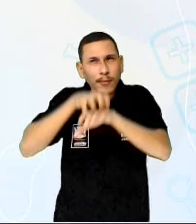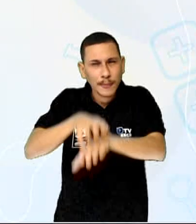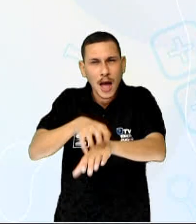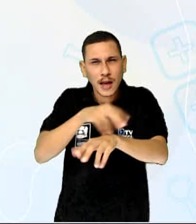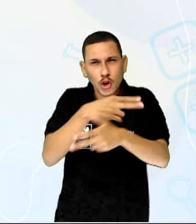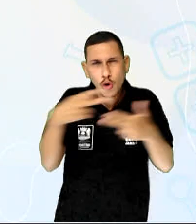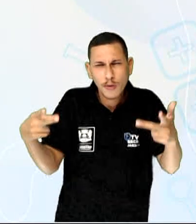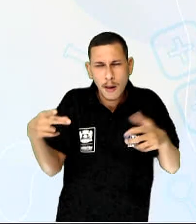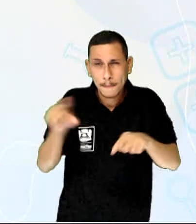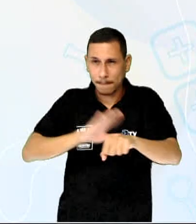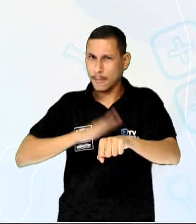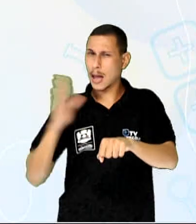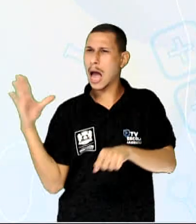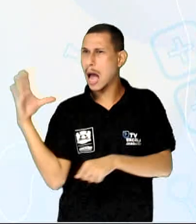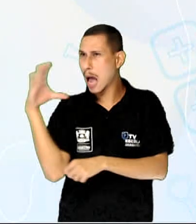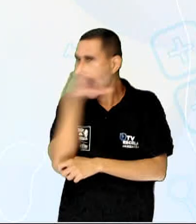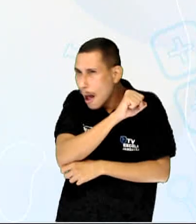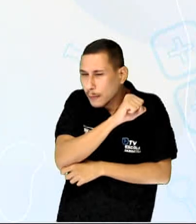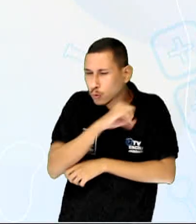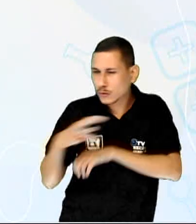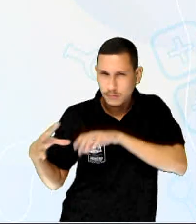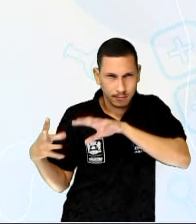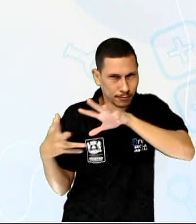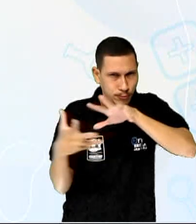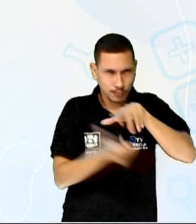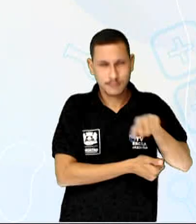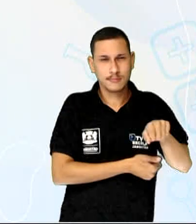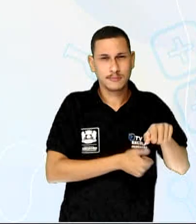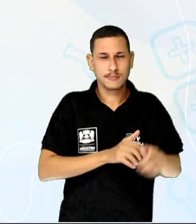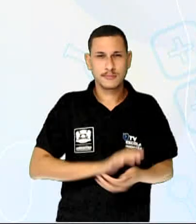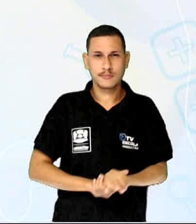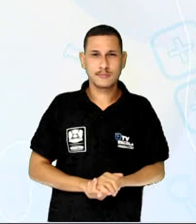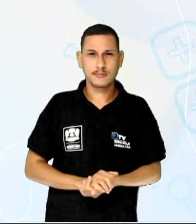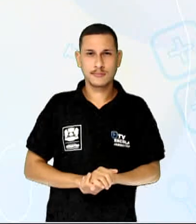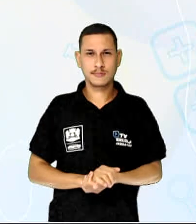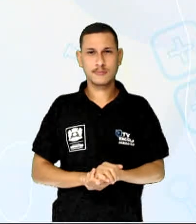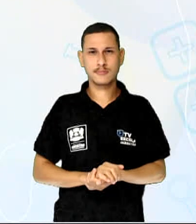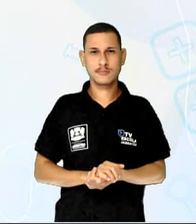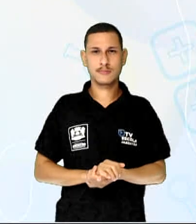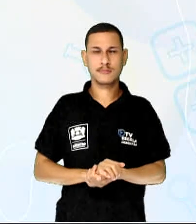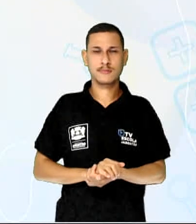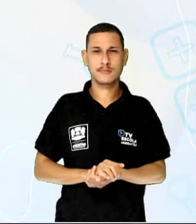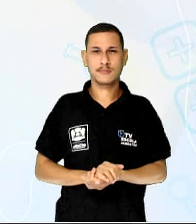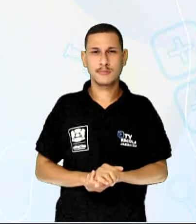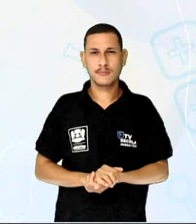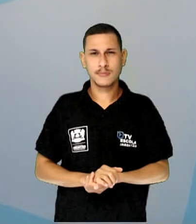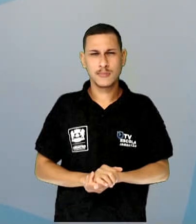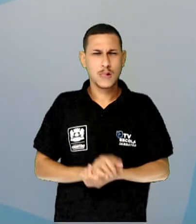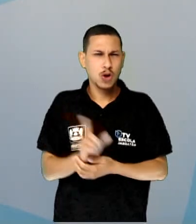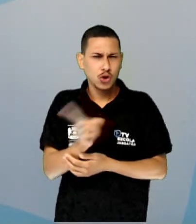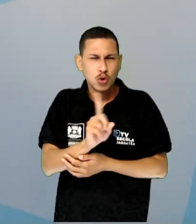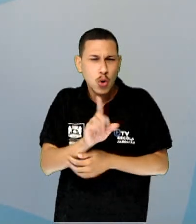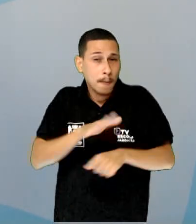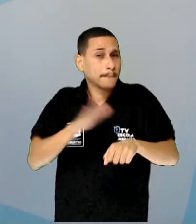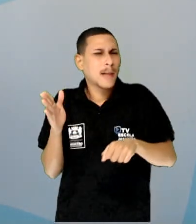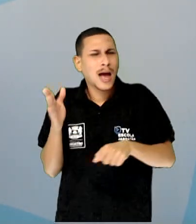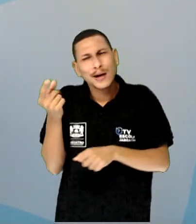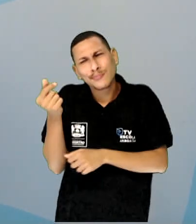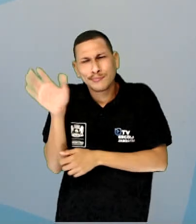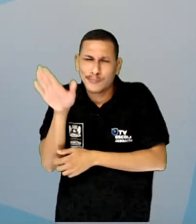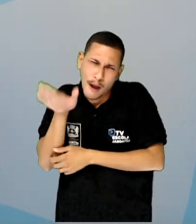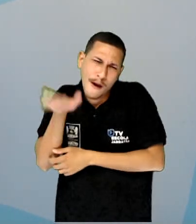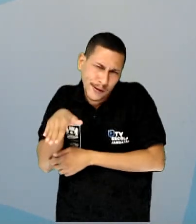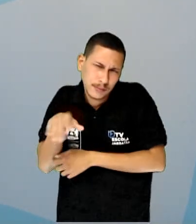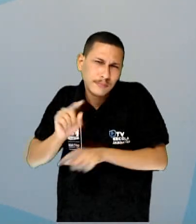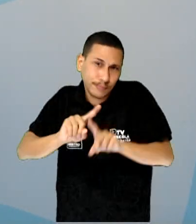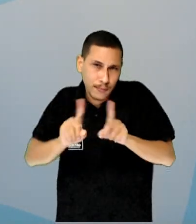mais rápido do planeta, os mais rápidos. Para ele, ele não é o mais barato. No entanto,